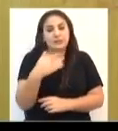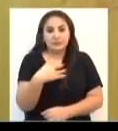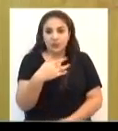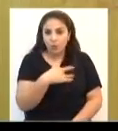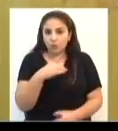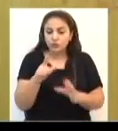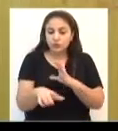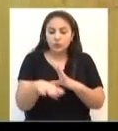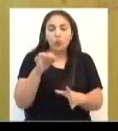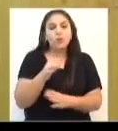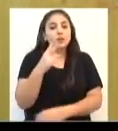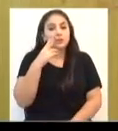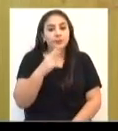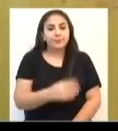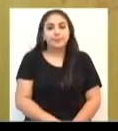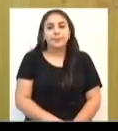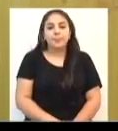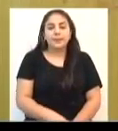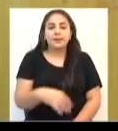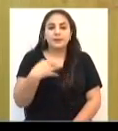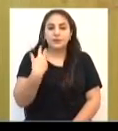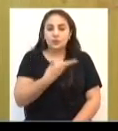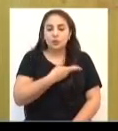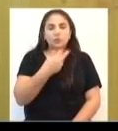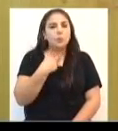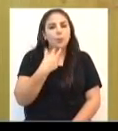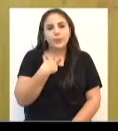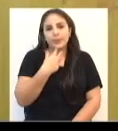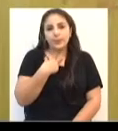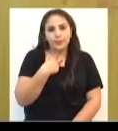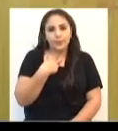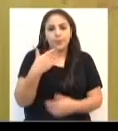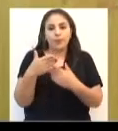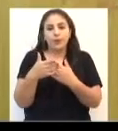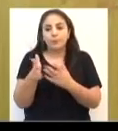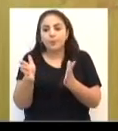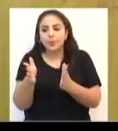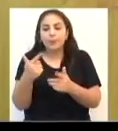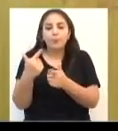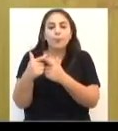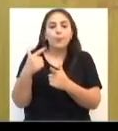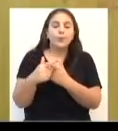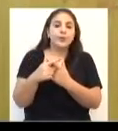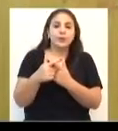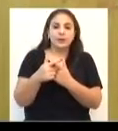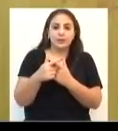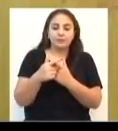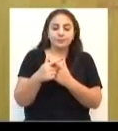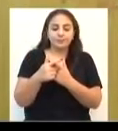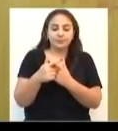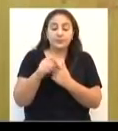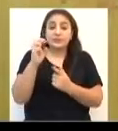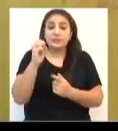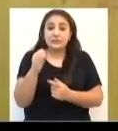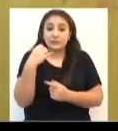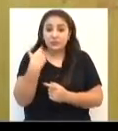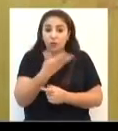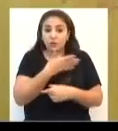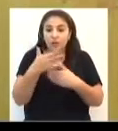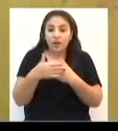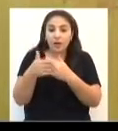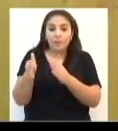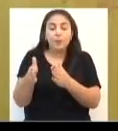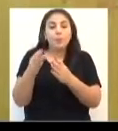vai fazer, né? E nós não podemos abrir exceção, né, Paula, porque se a gente abre exceção